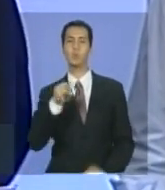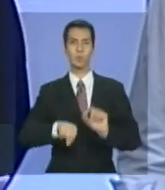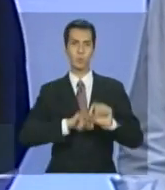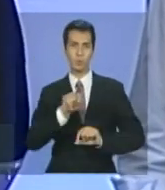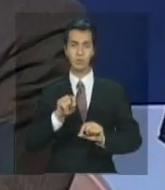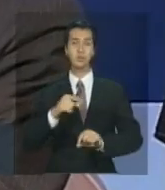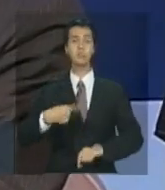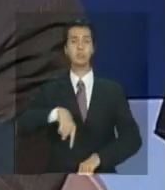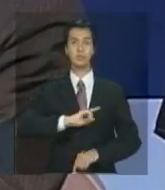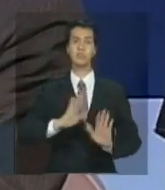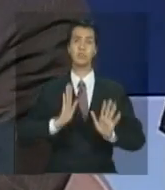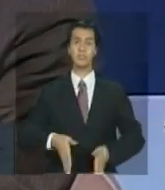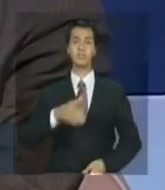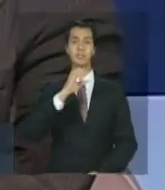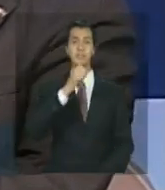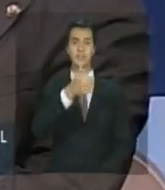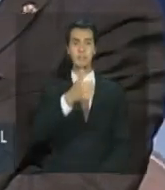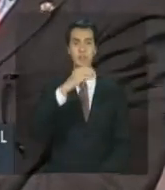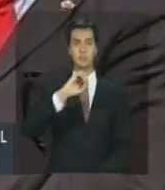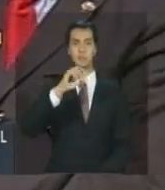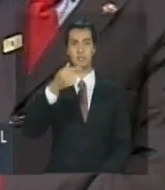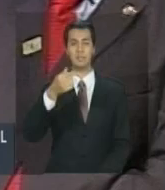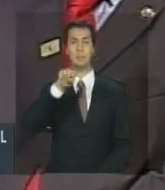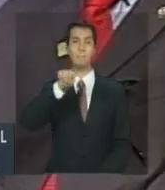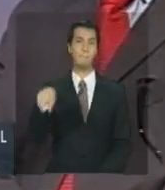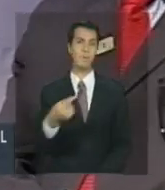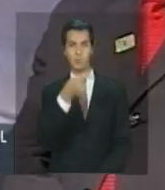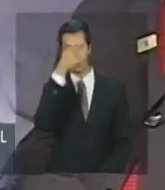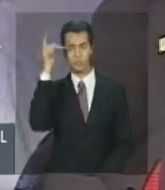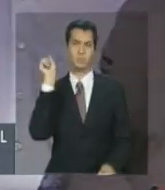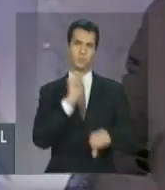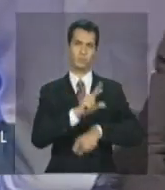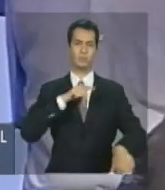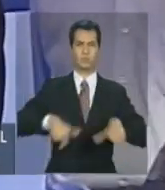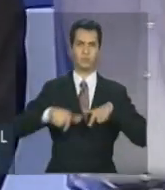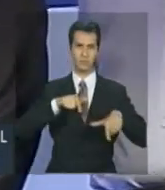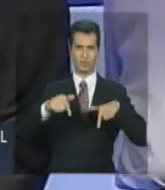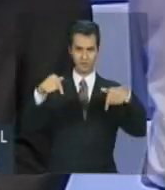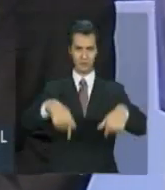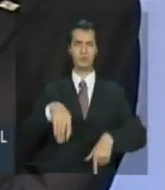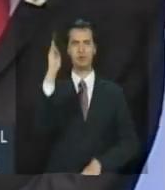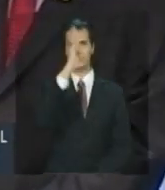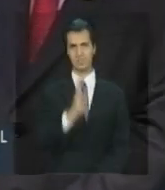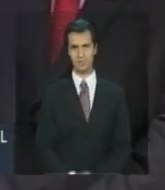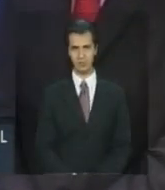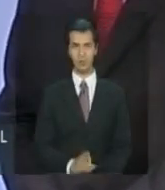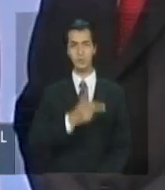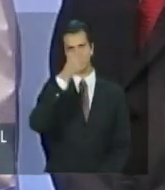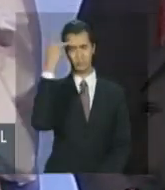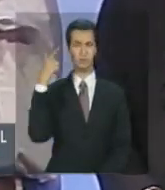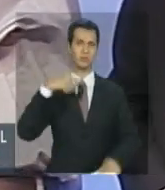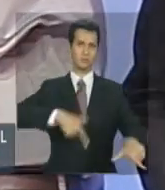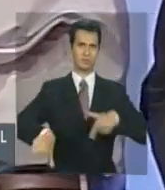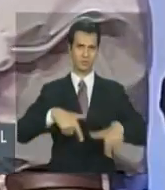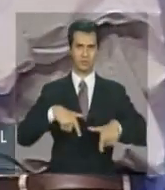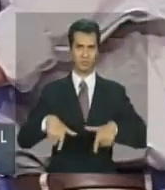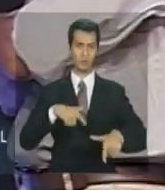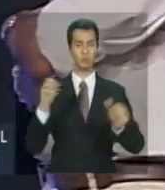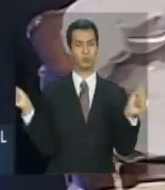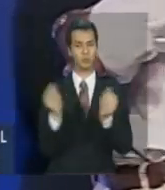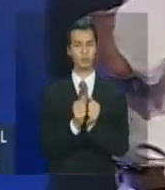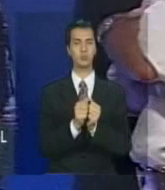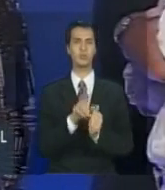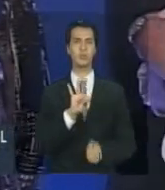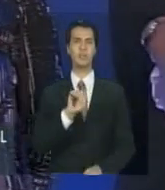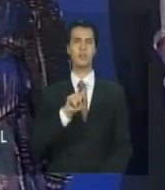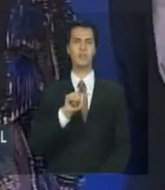107 mil empregados no Brasil. 107 mil empregados, colegas de trabalho que fazem o grupo Telefônica no